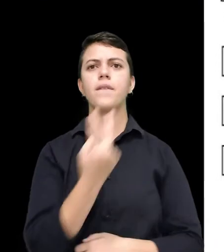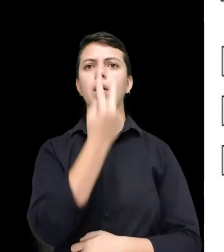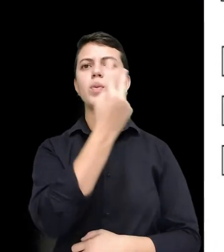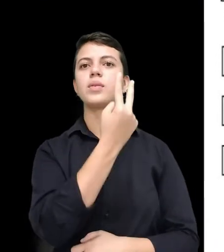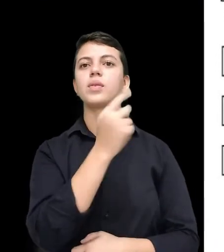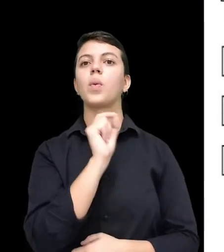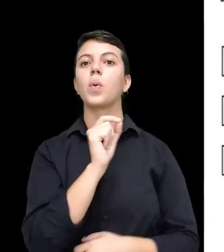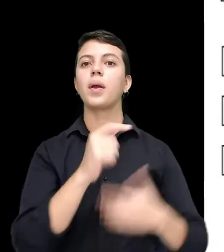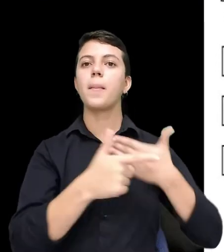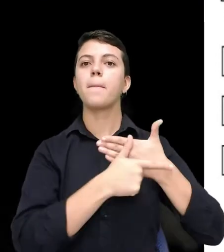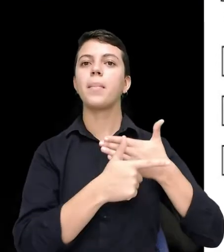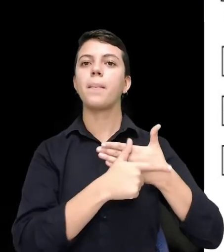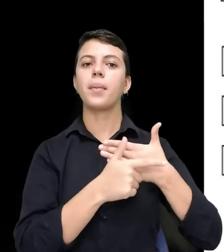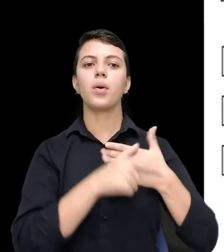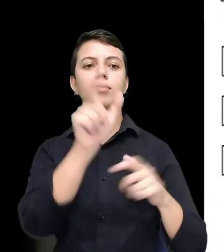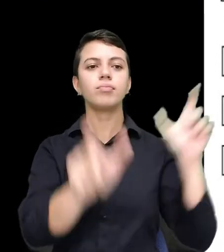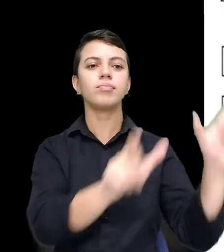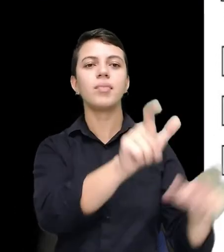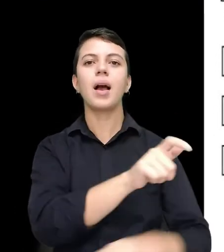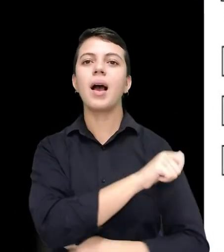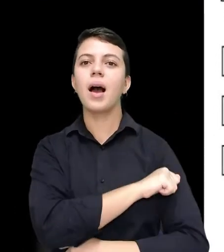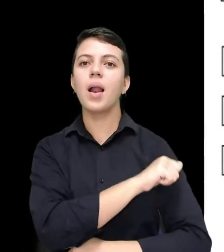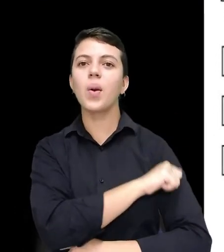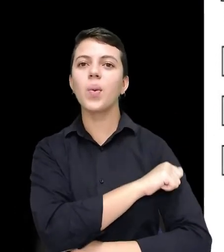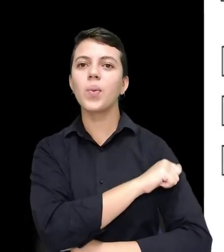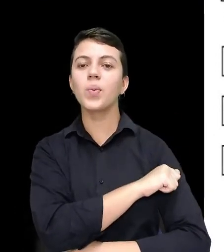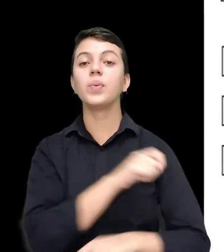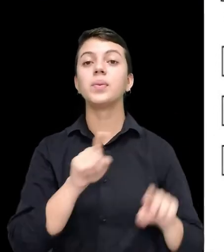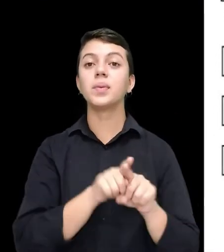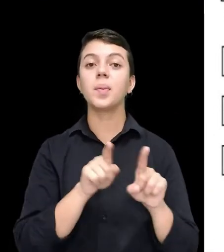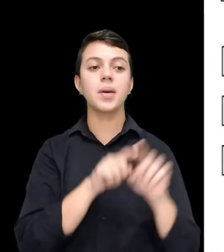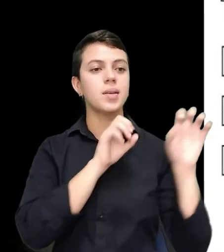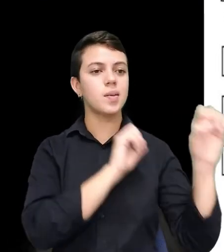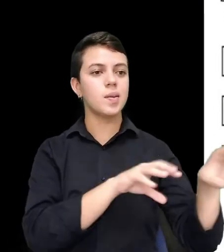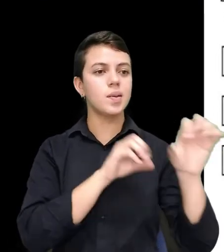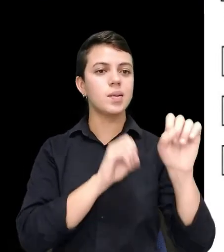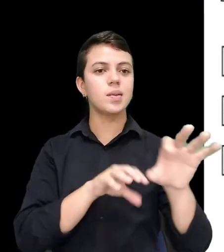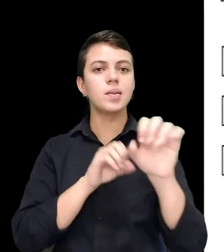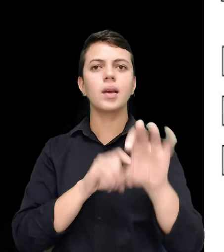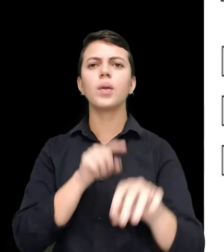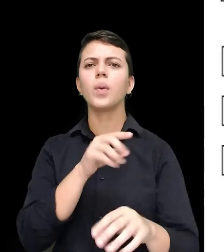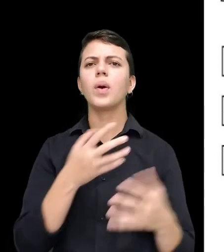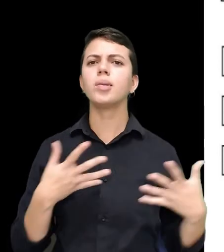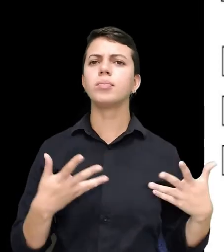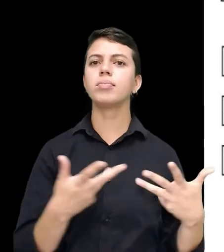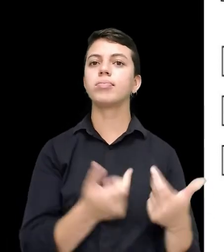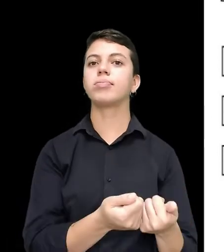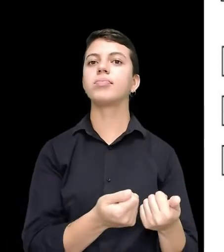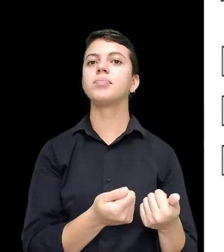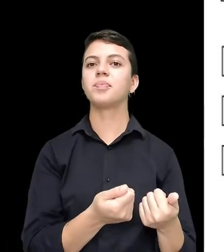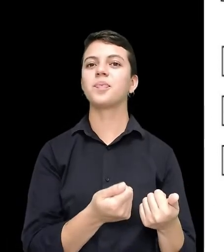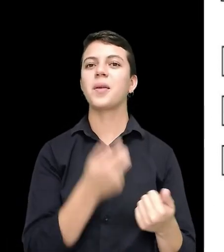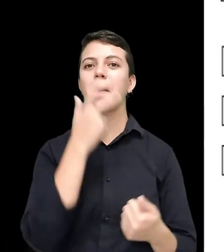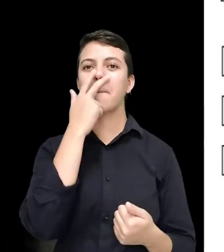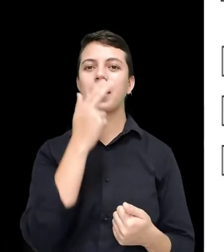das atitudes dos indivíduos e o ensino é considerado como um processo que visa aí facilitar